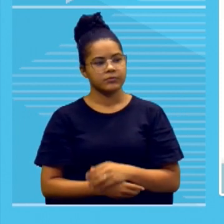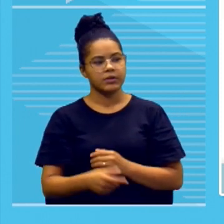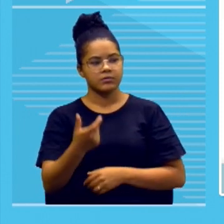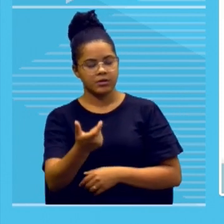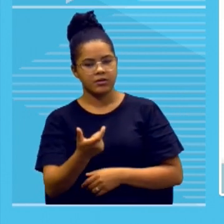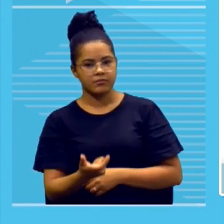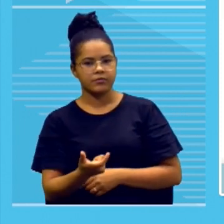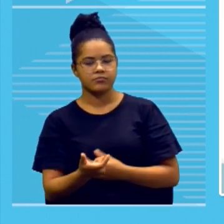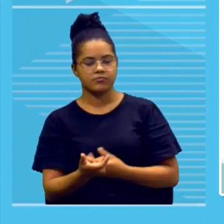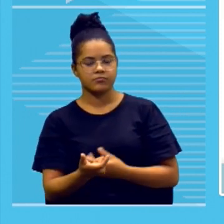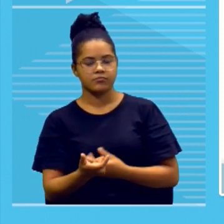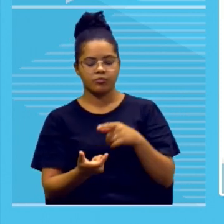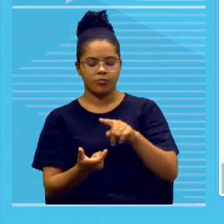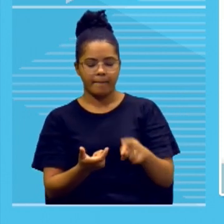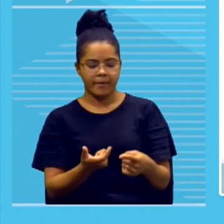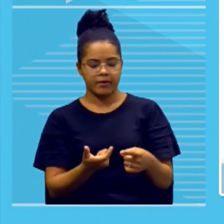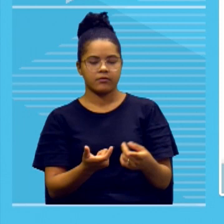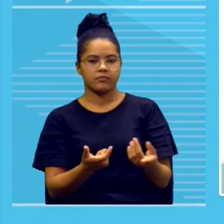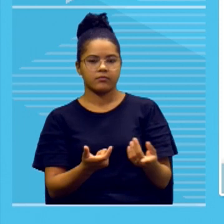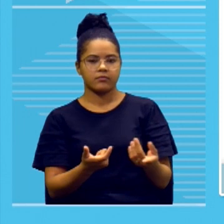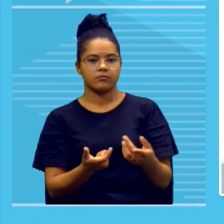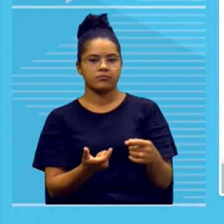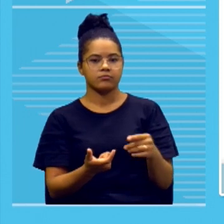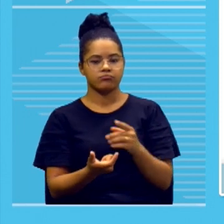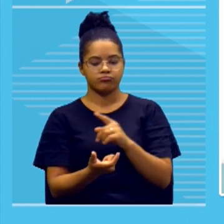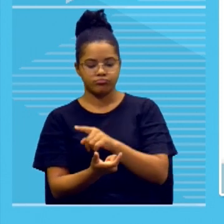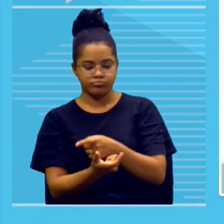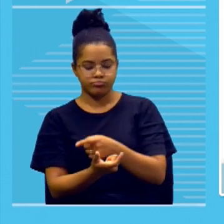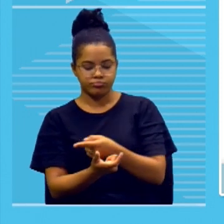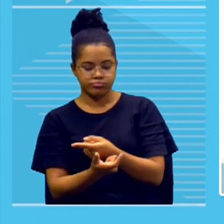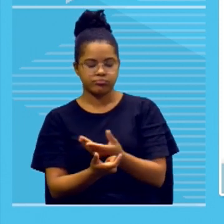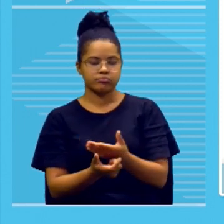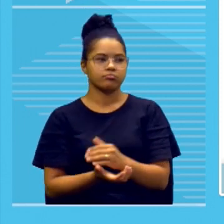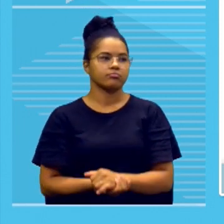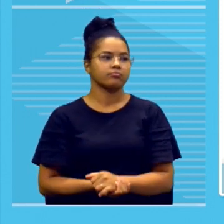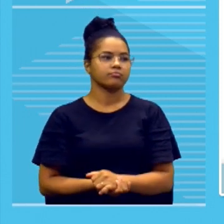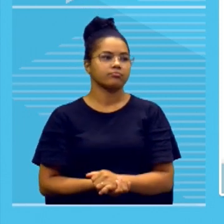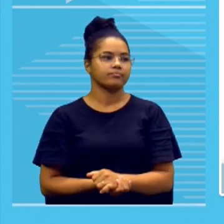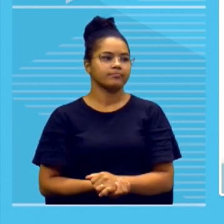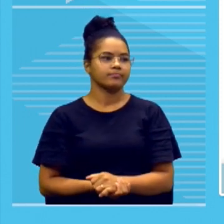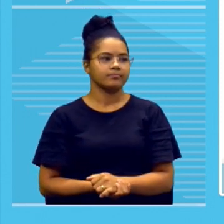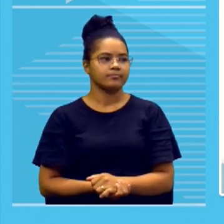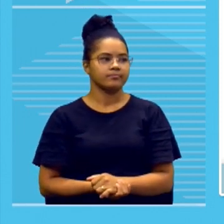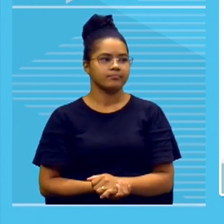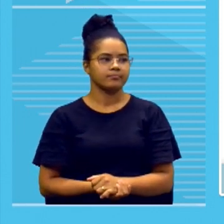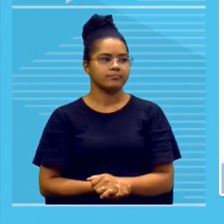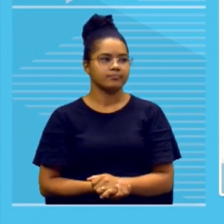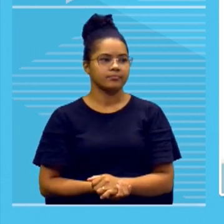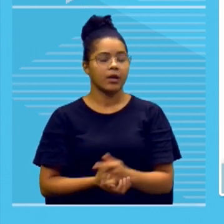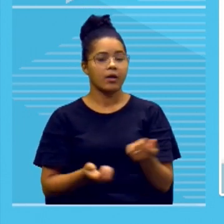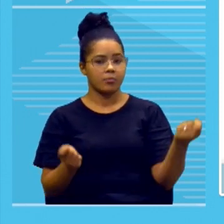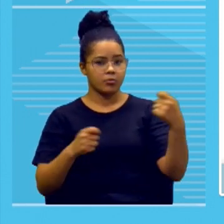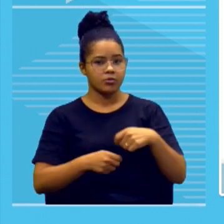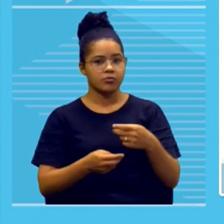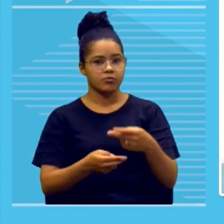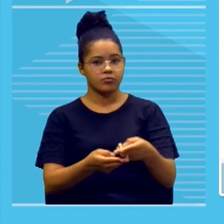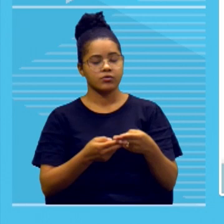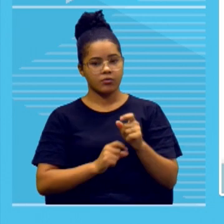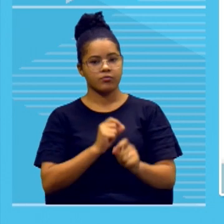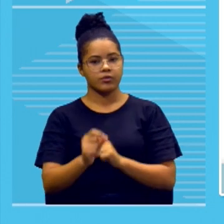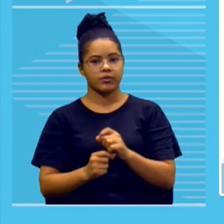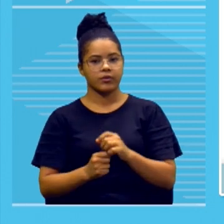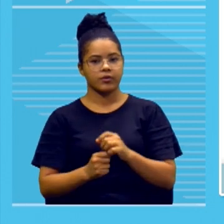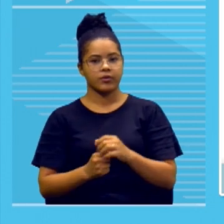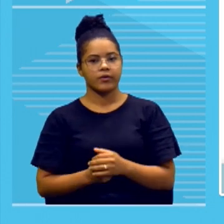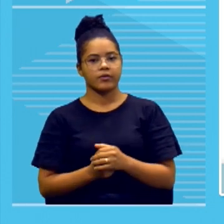Isolamento, vocativo. Eu também posso usar uma vírgula para marcar uma